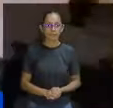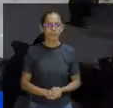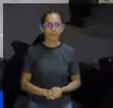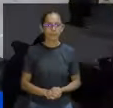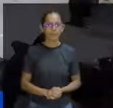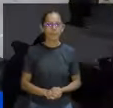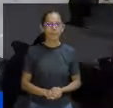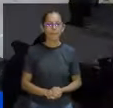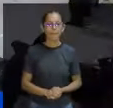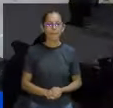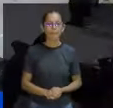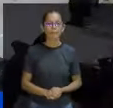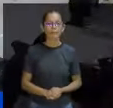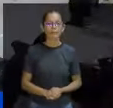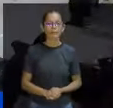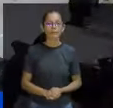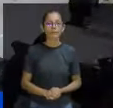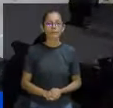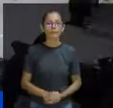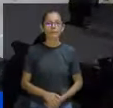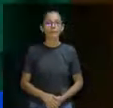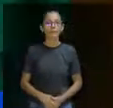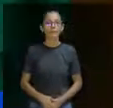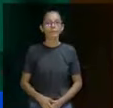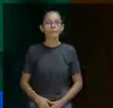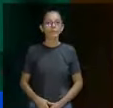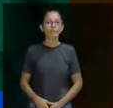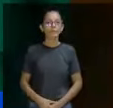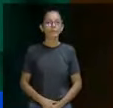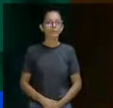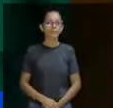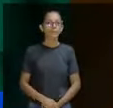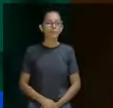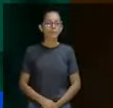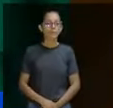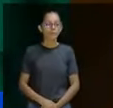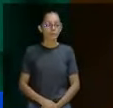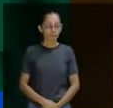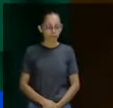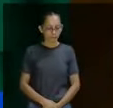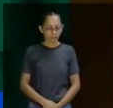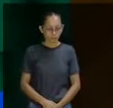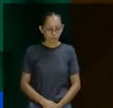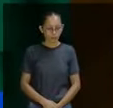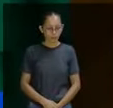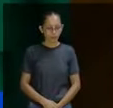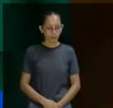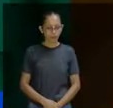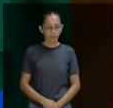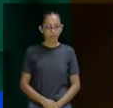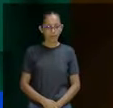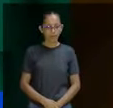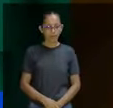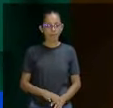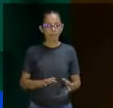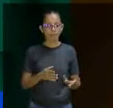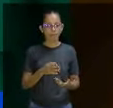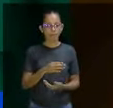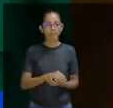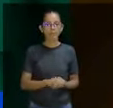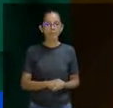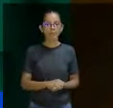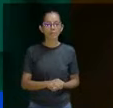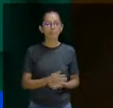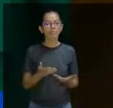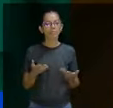Agora sim, a doutora Sara para aparecer. Imagem ampla do plenário. Obrigada, Excelência. Muito brevemente, foco na procuradora,